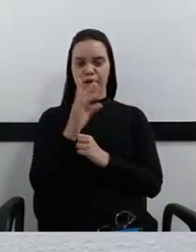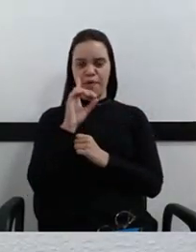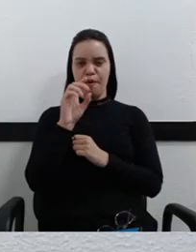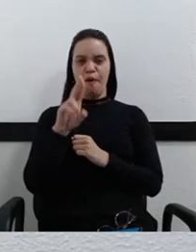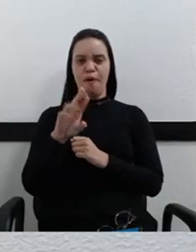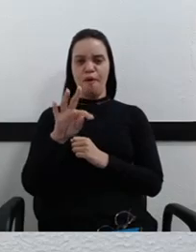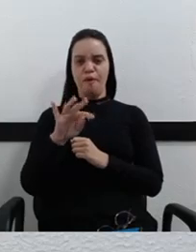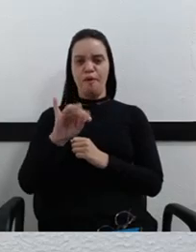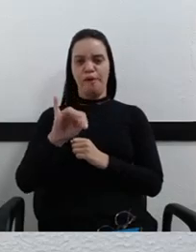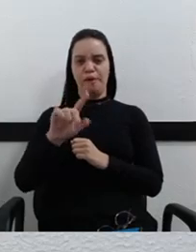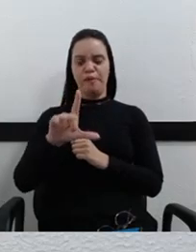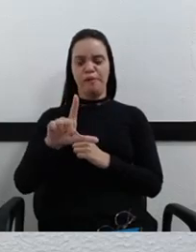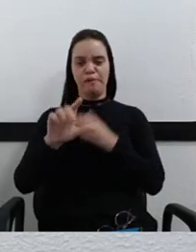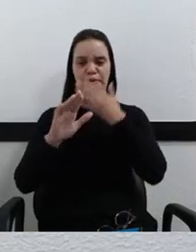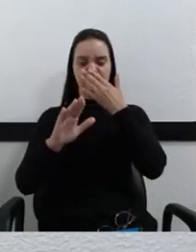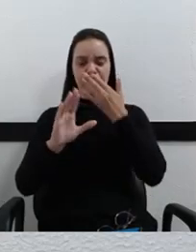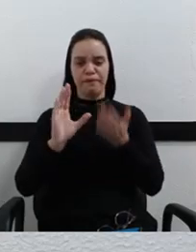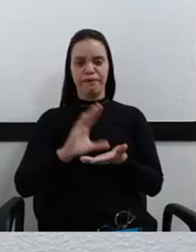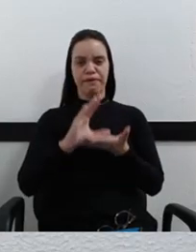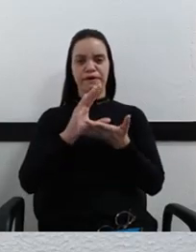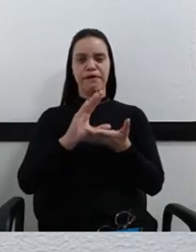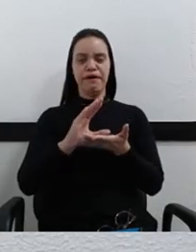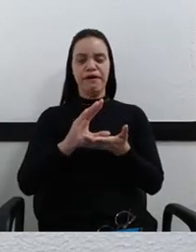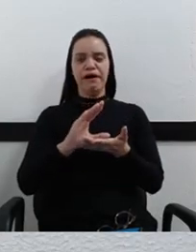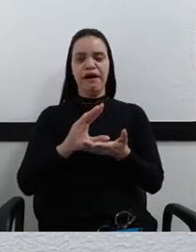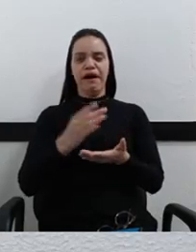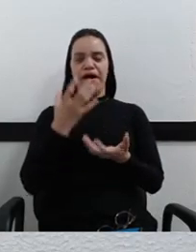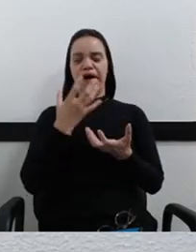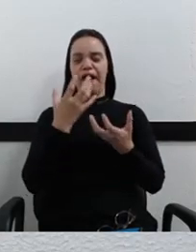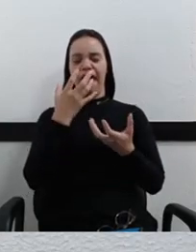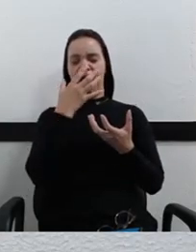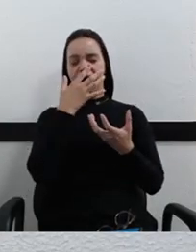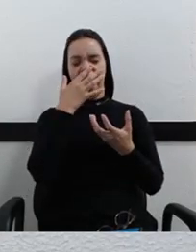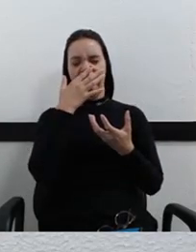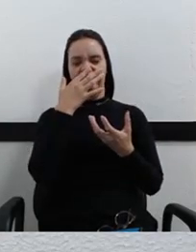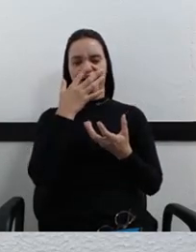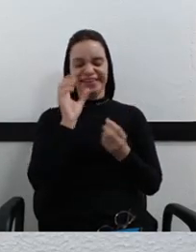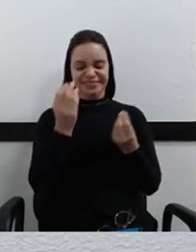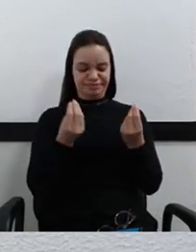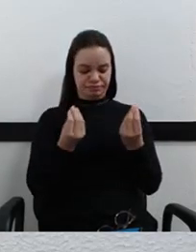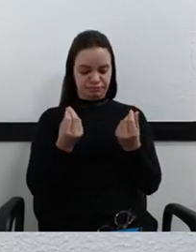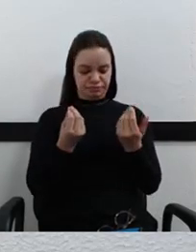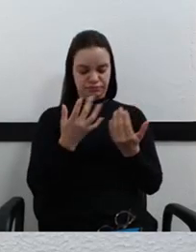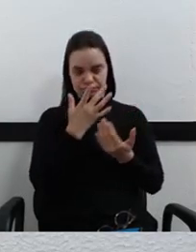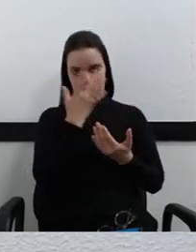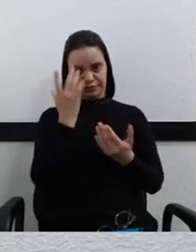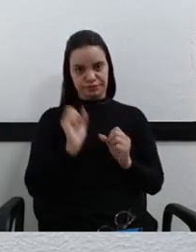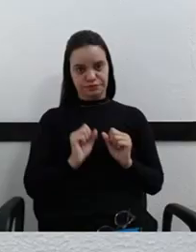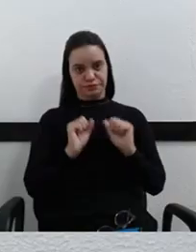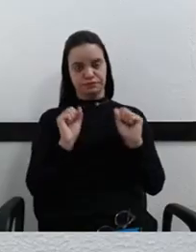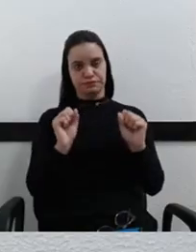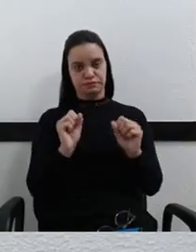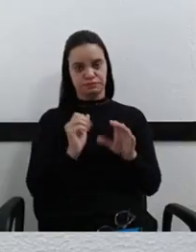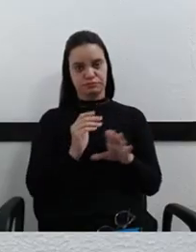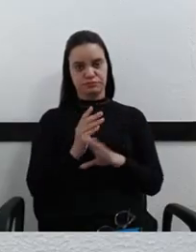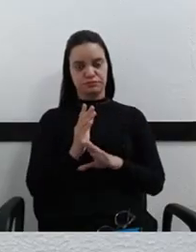úteis, o que o conselheiro Camarão está querendo com essa observação é que as pessoas possam lançar